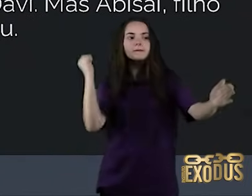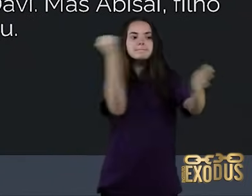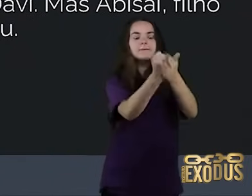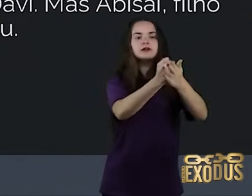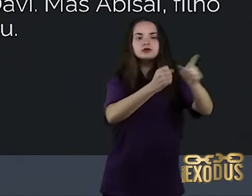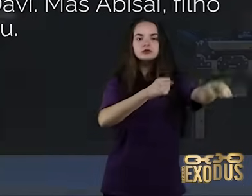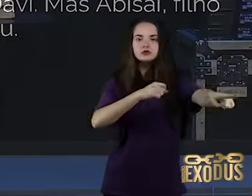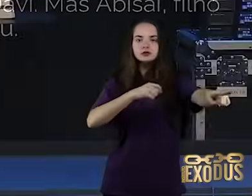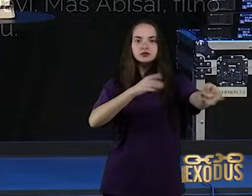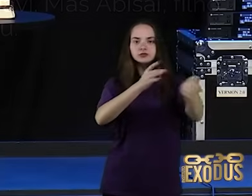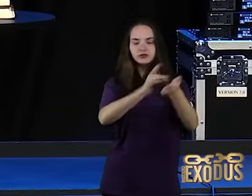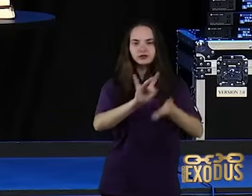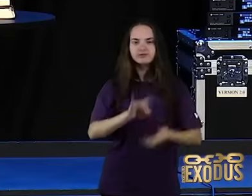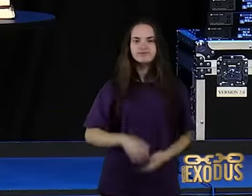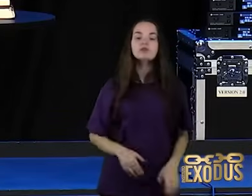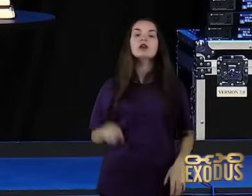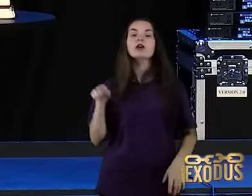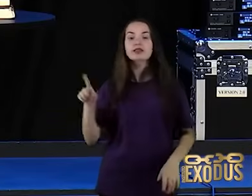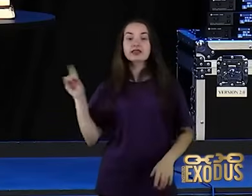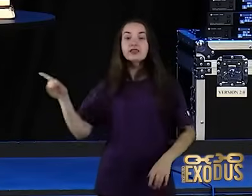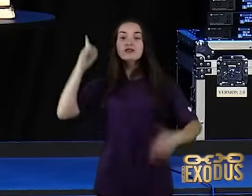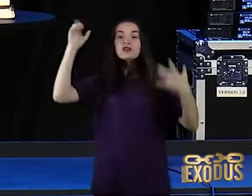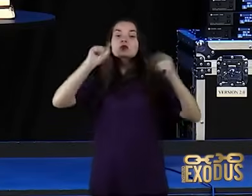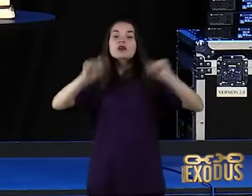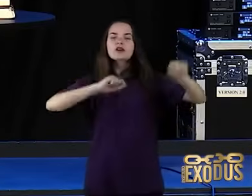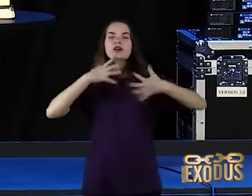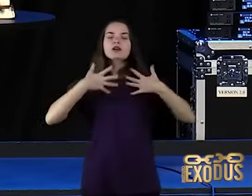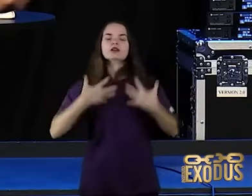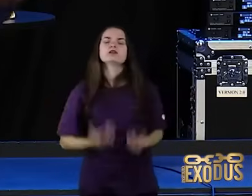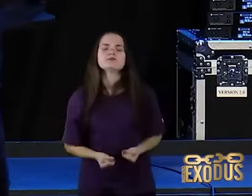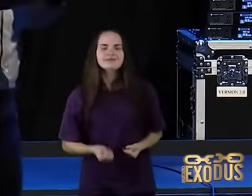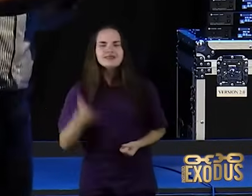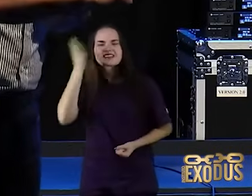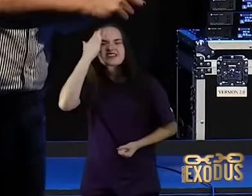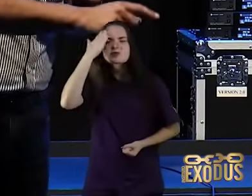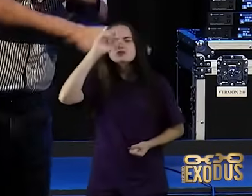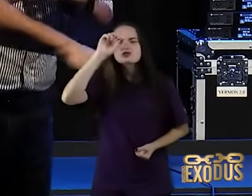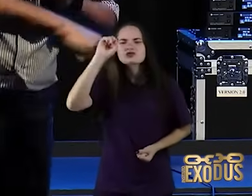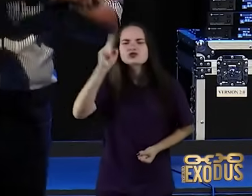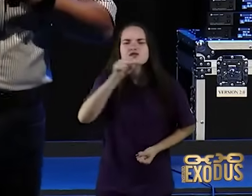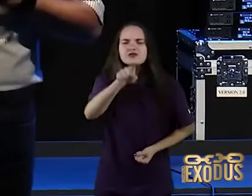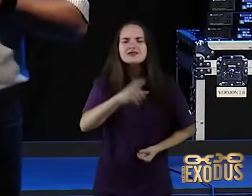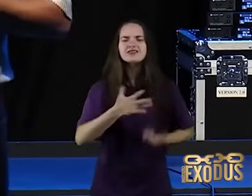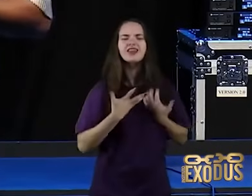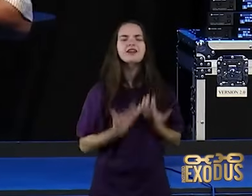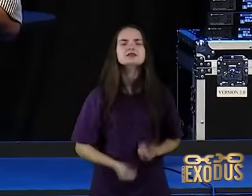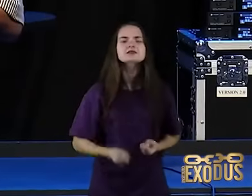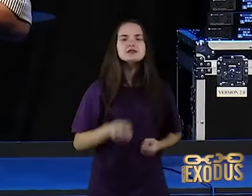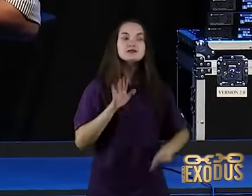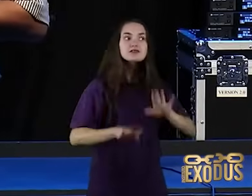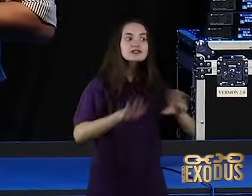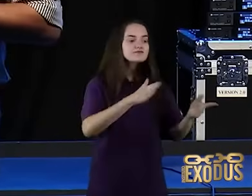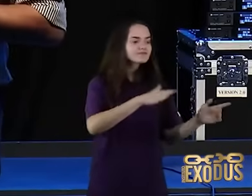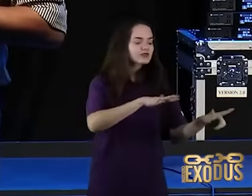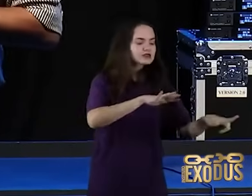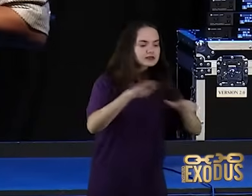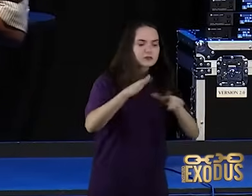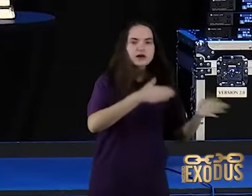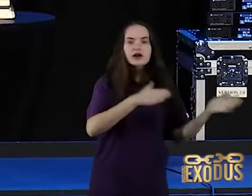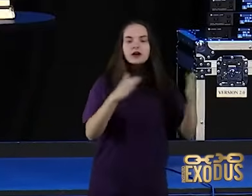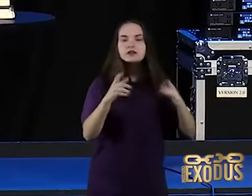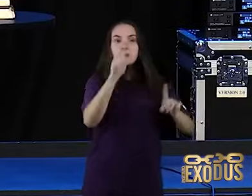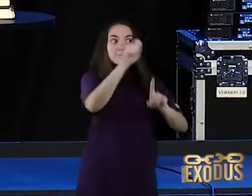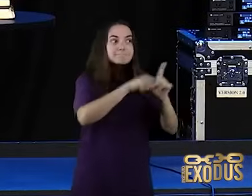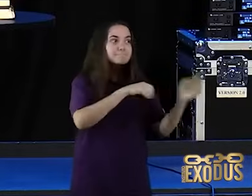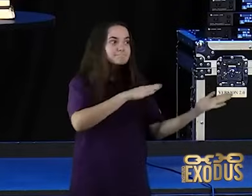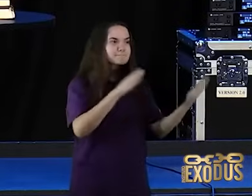cansou Sabe aquele dia que você tá cansado às vezes não é um dia não é uma semana é um mês é